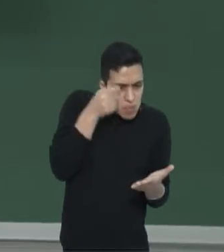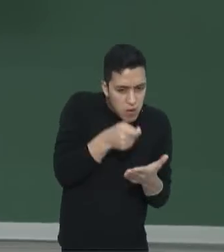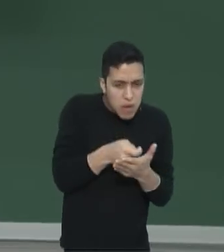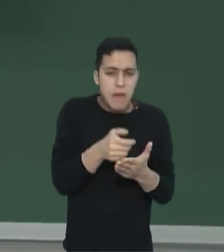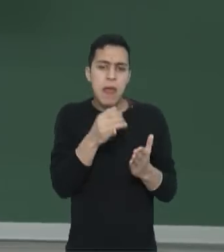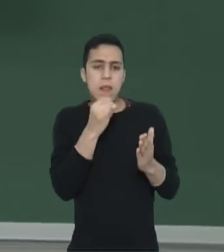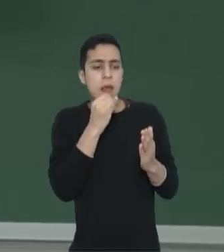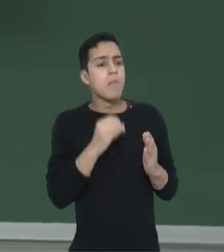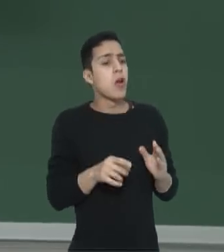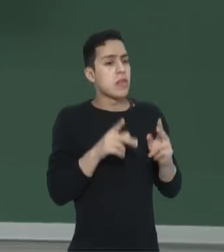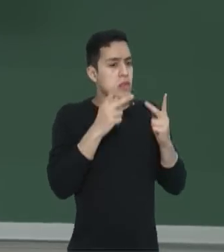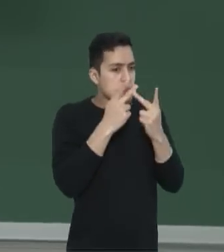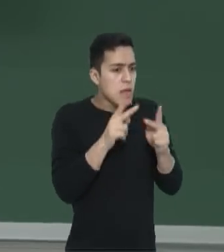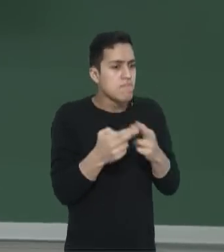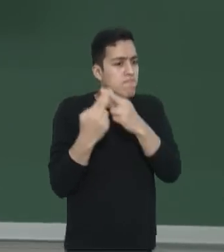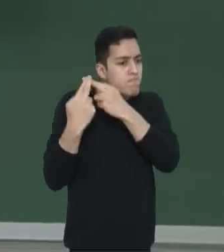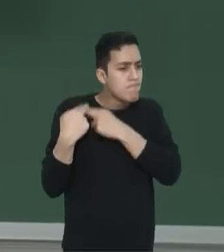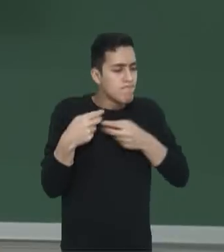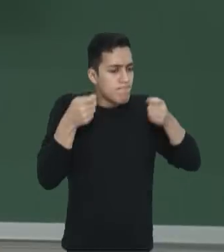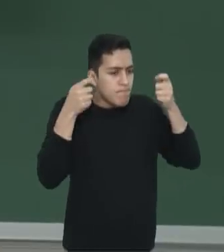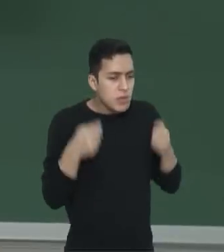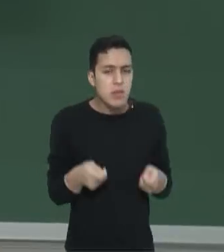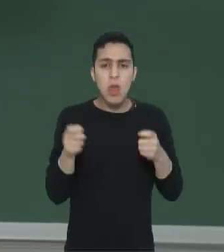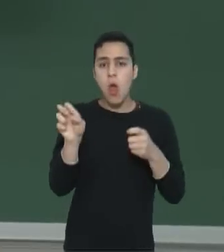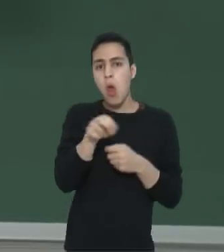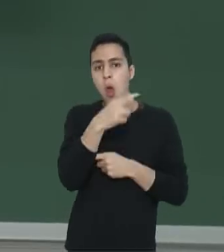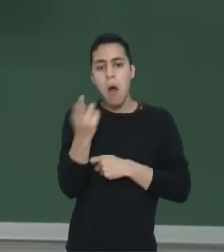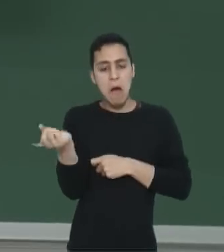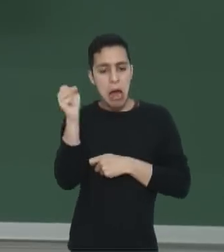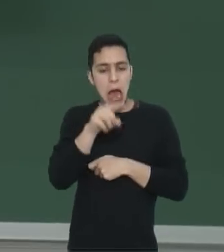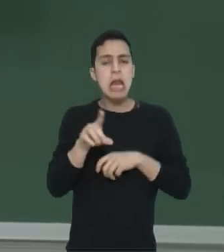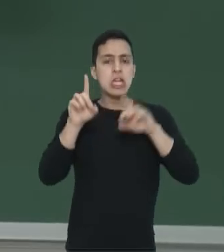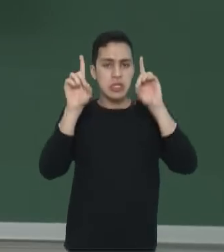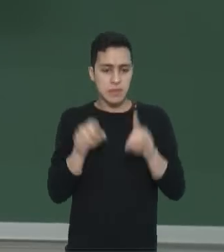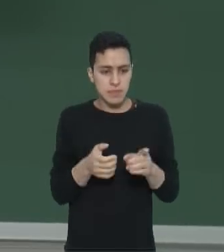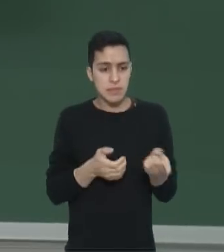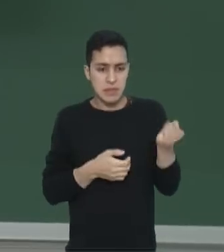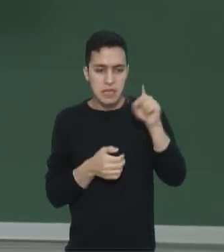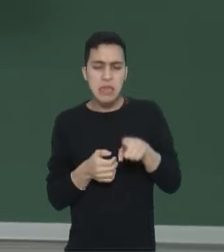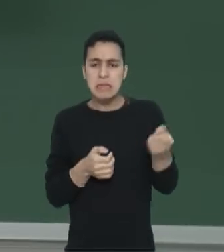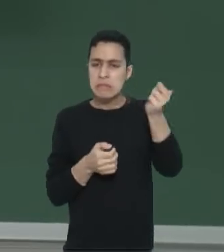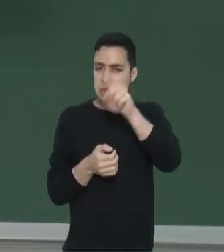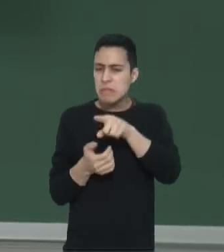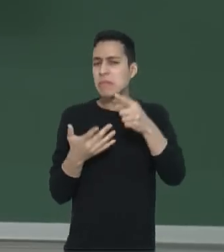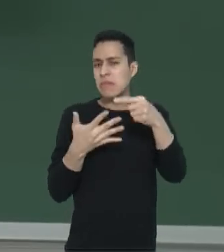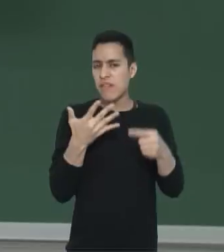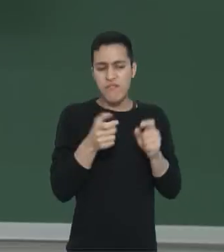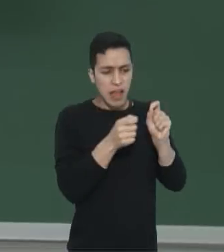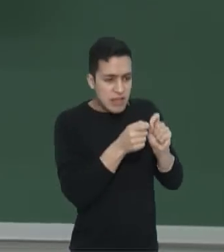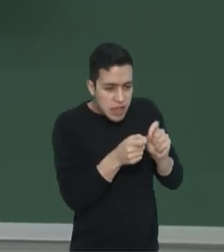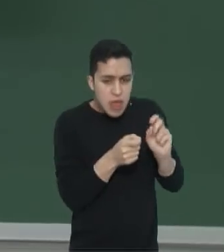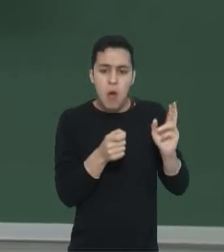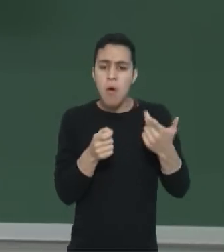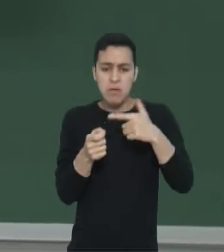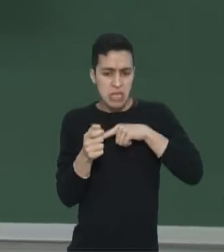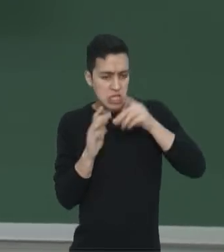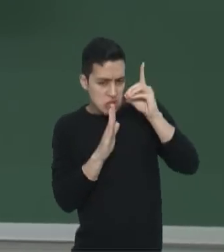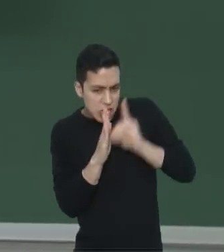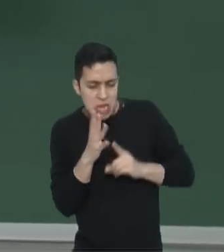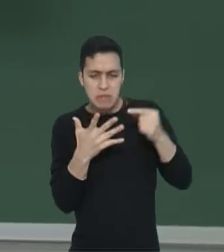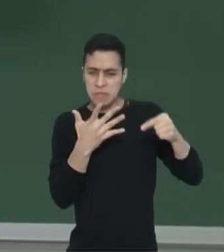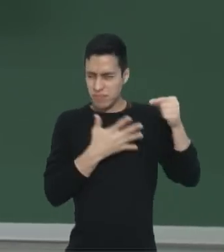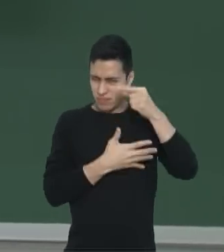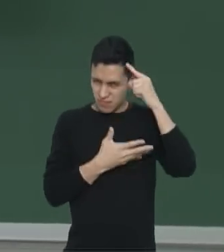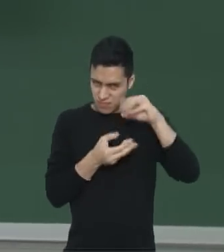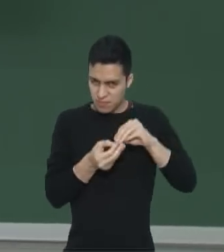é dever ou direito sendo apresentado, dever de fazer algo ou direito de ter algo. Terceira